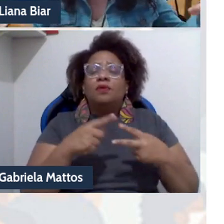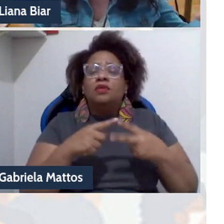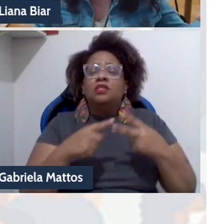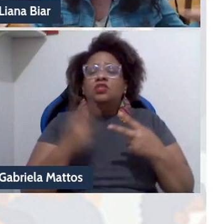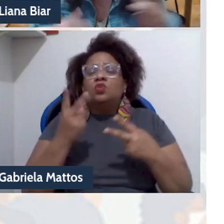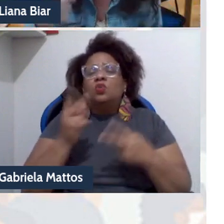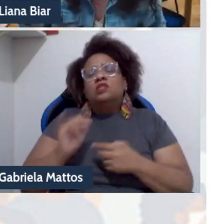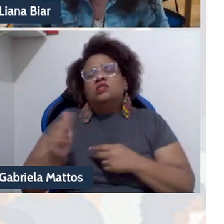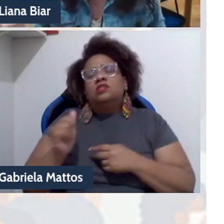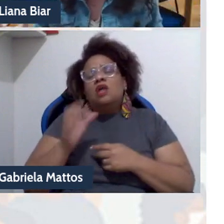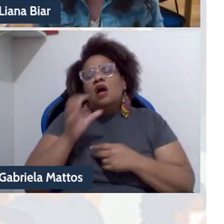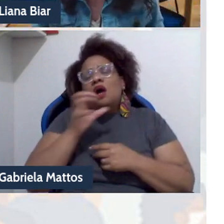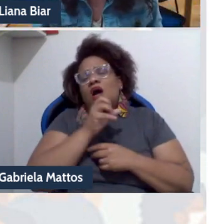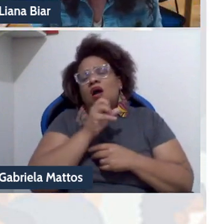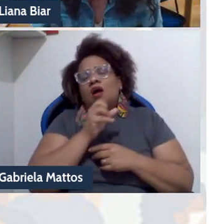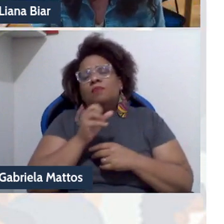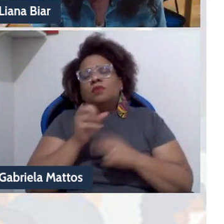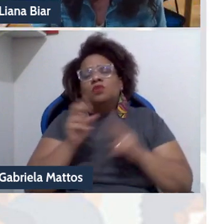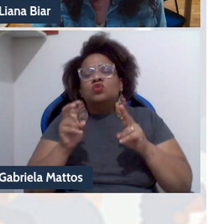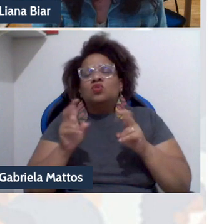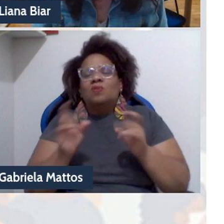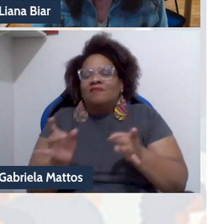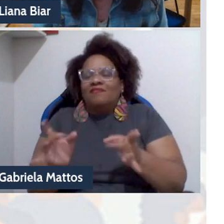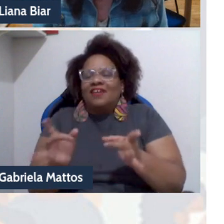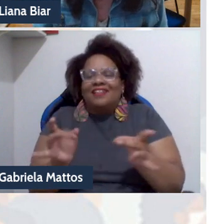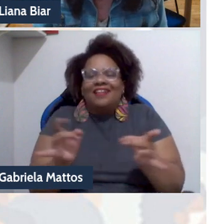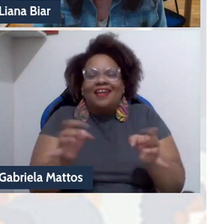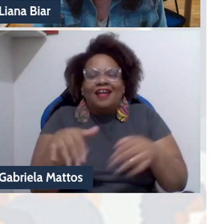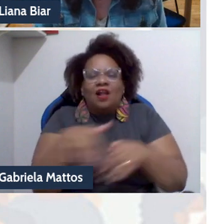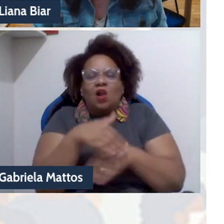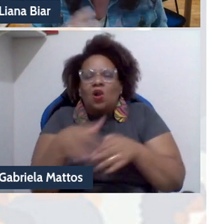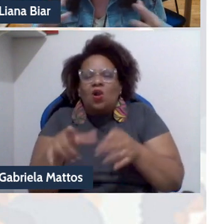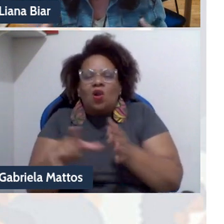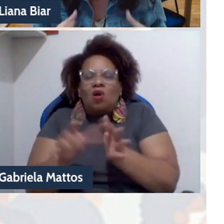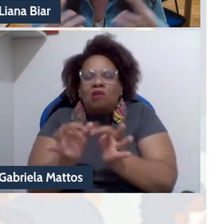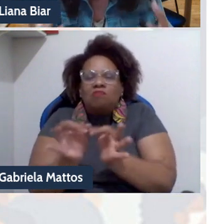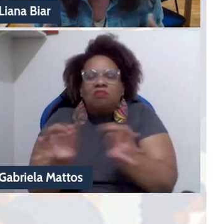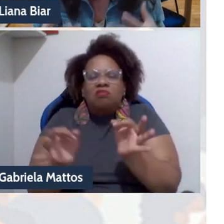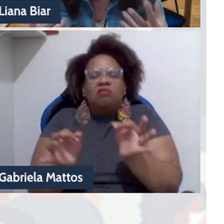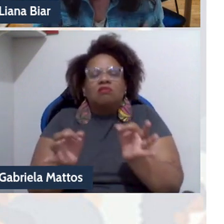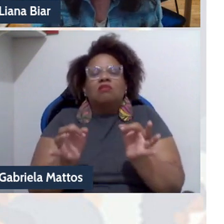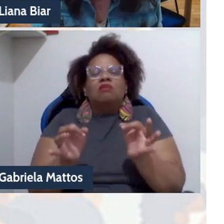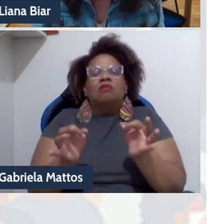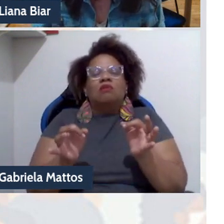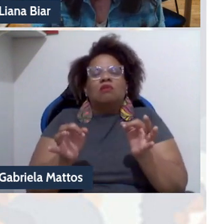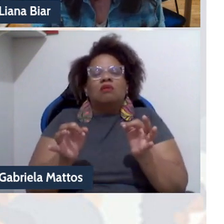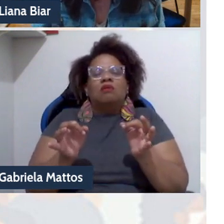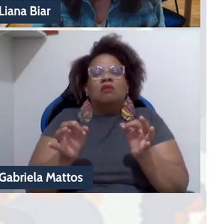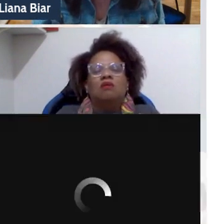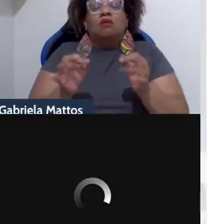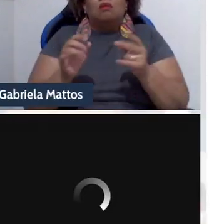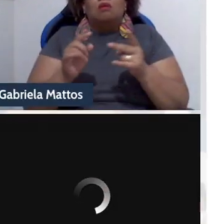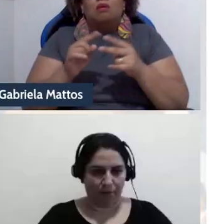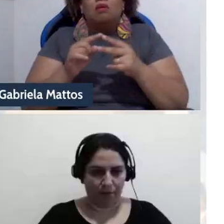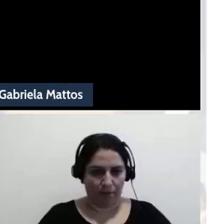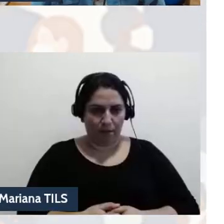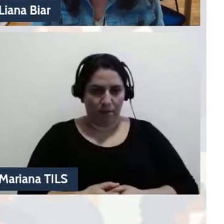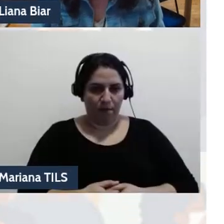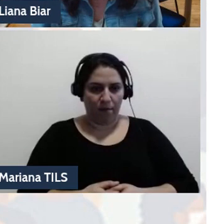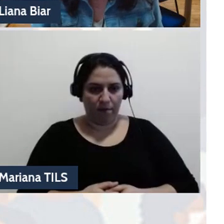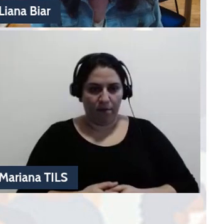breves, uma sobre os camelôs, outra sobre ela própria, em que o ponto e a coda é, de novo, uma